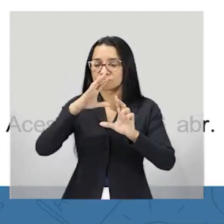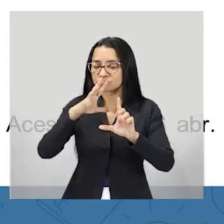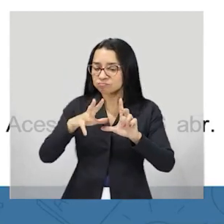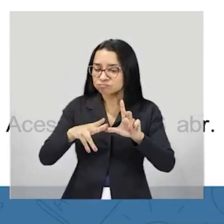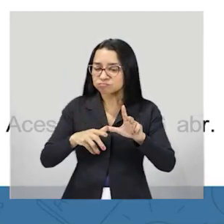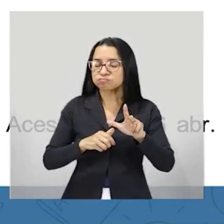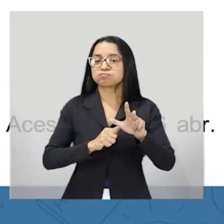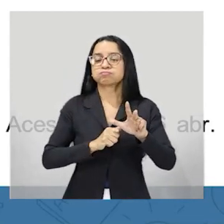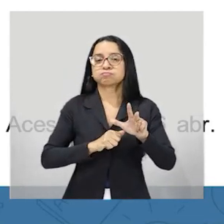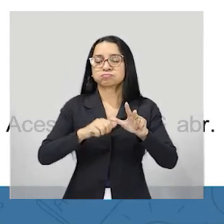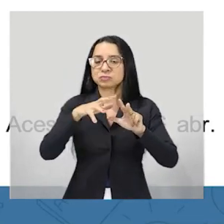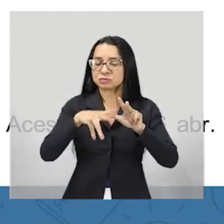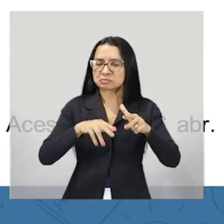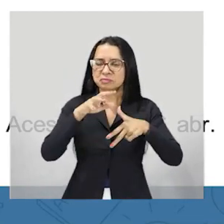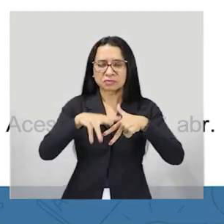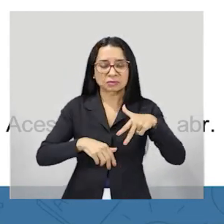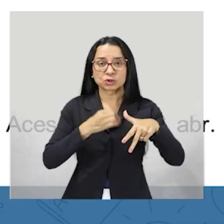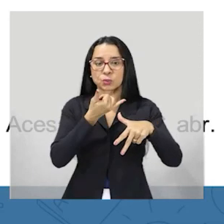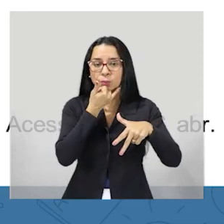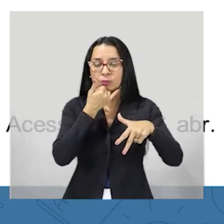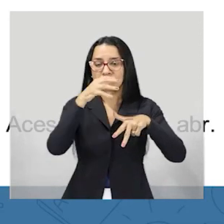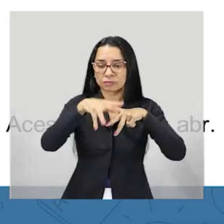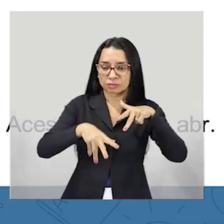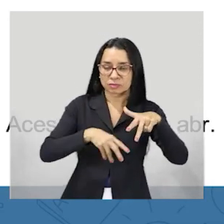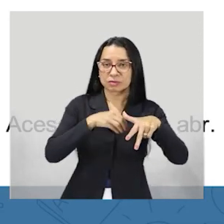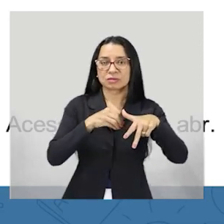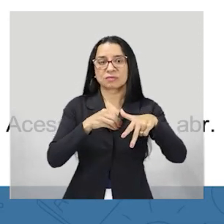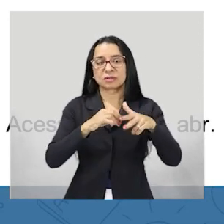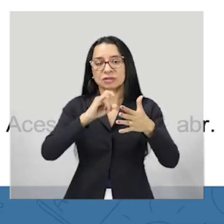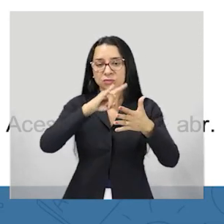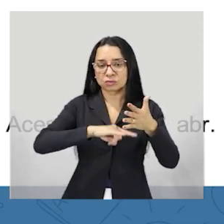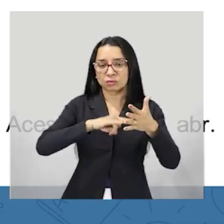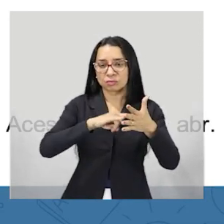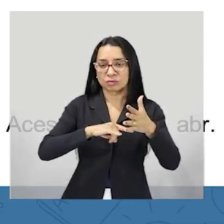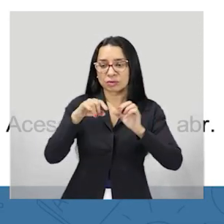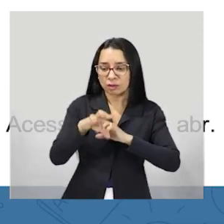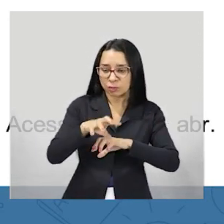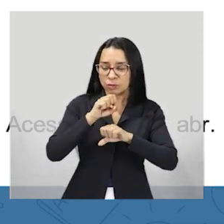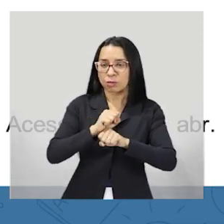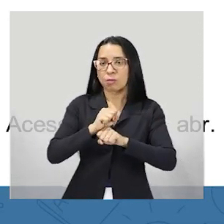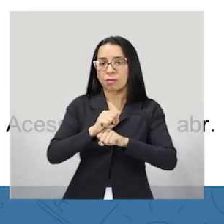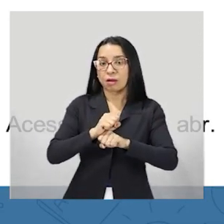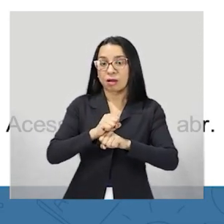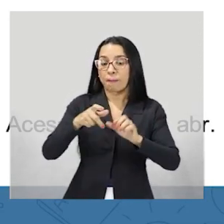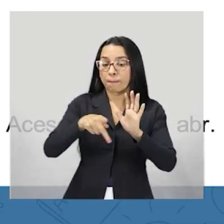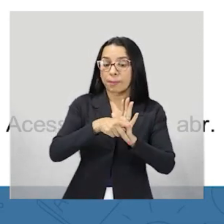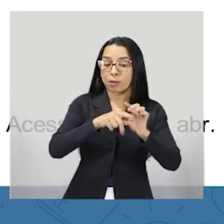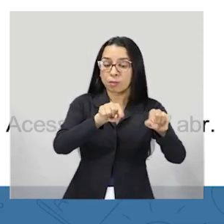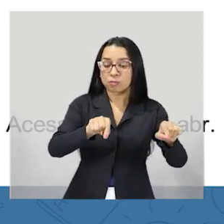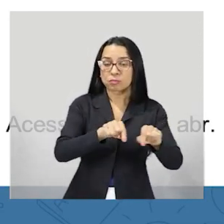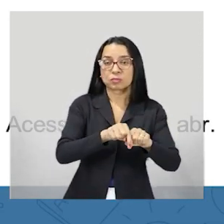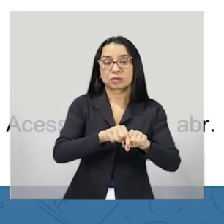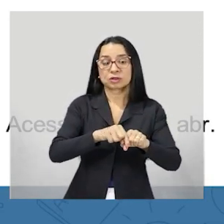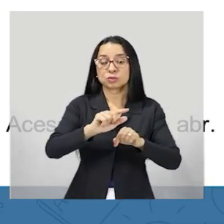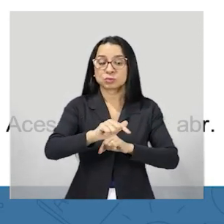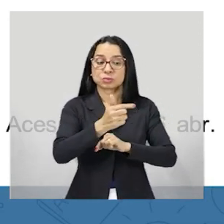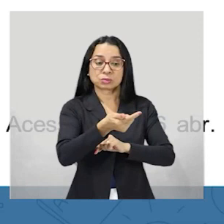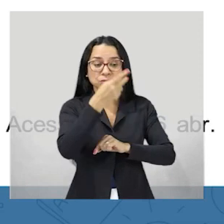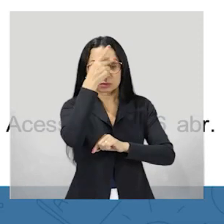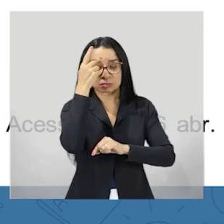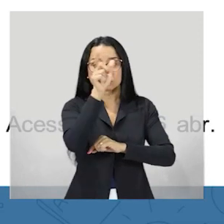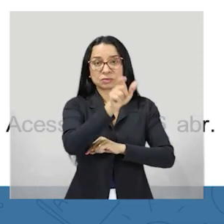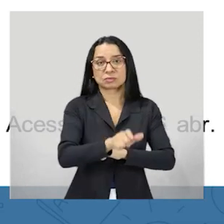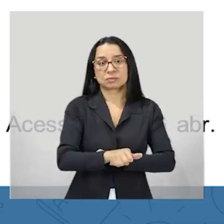propriedade de pessoas. Tá? O termo grileiro ele foi associado porque se utilizavam documentos falsos. E para aí,